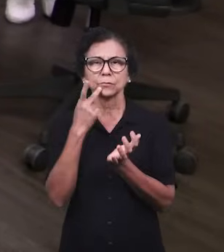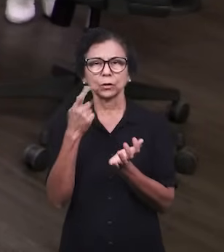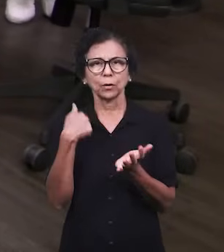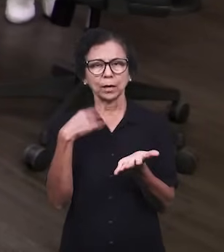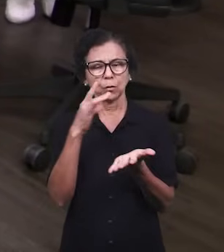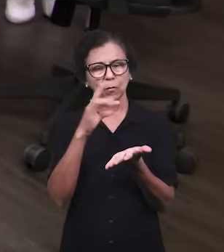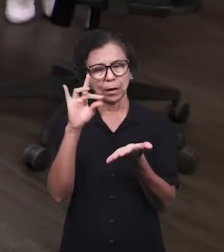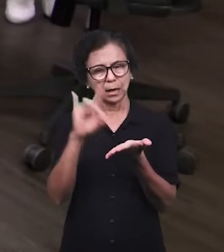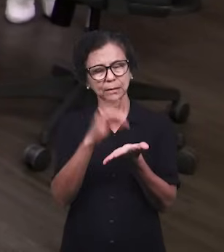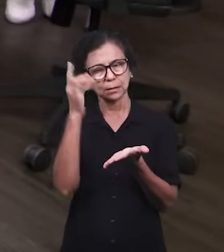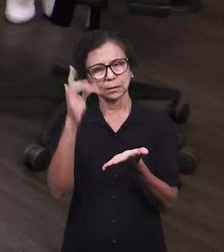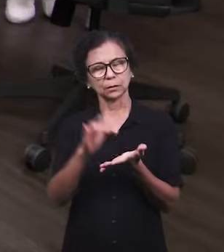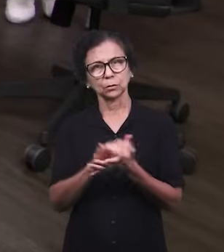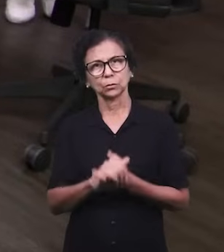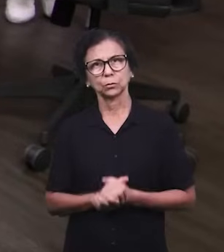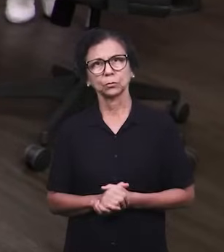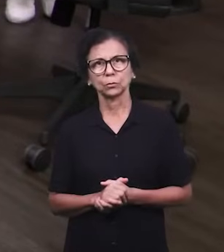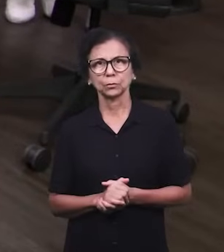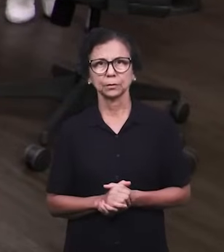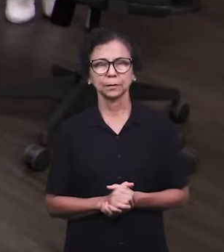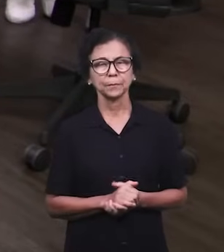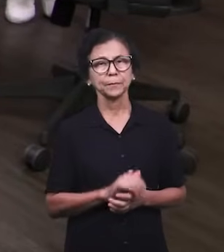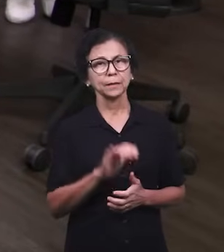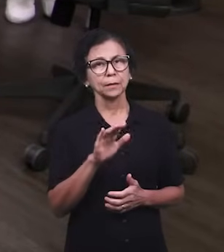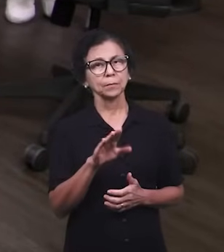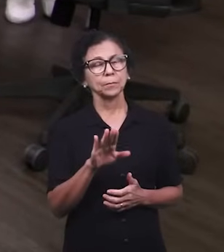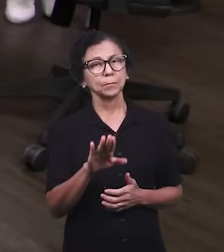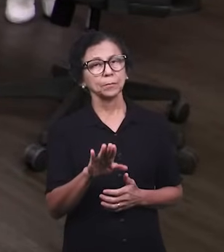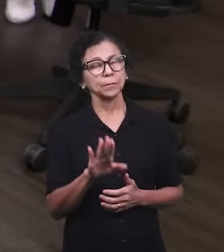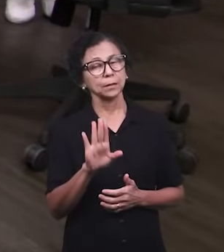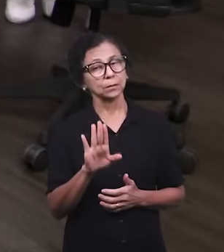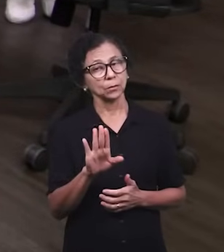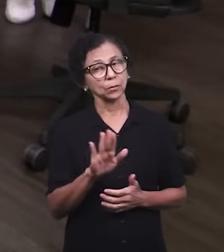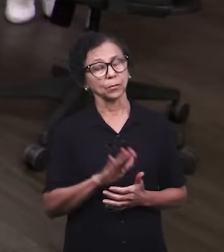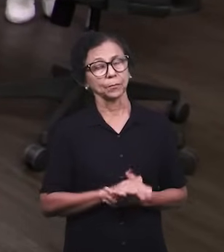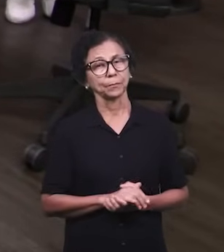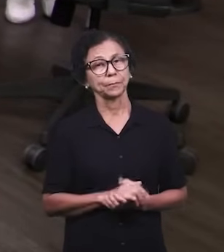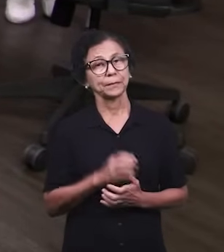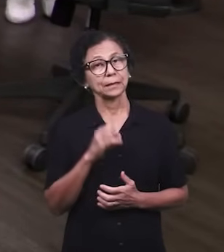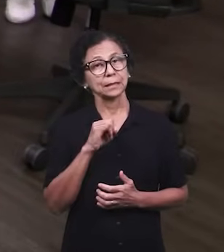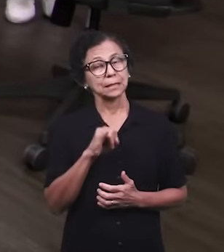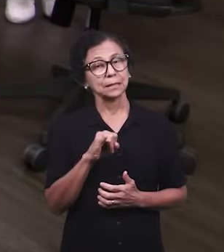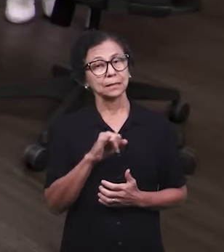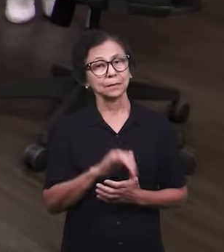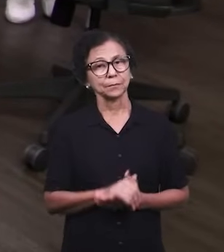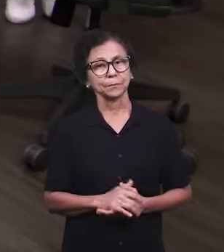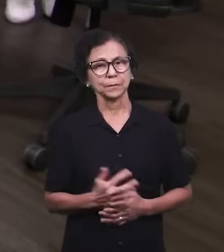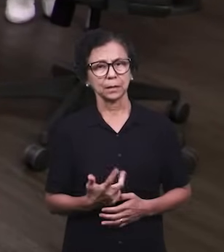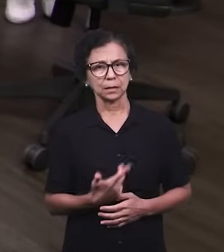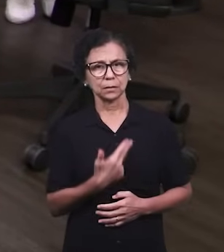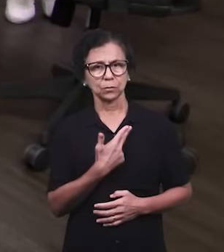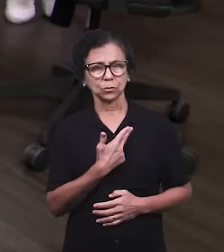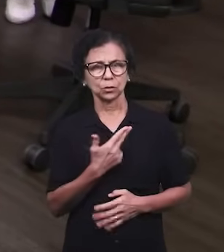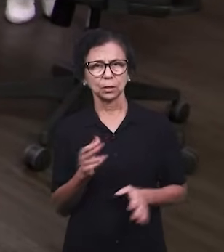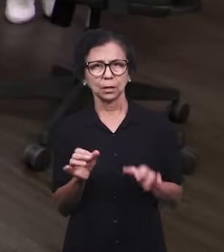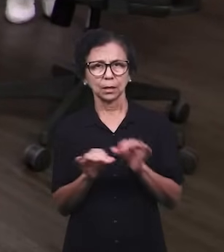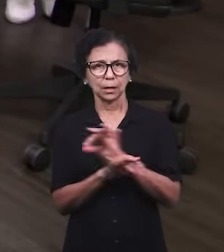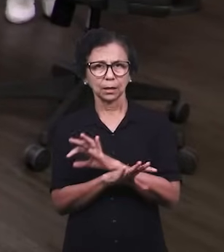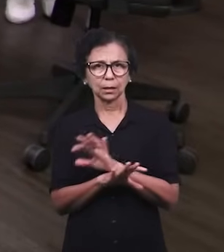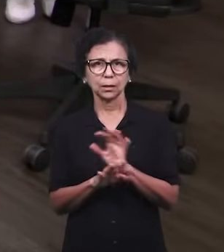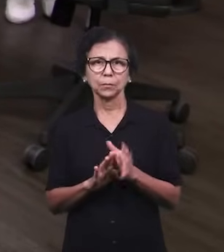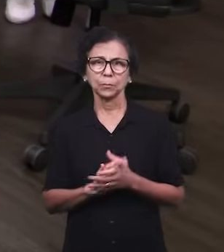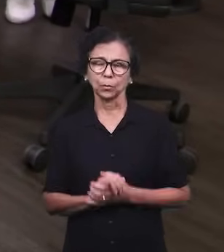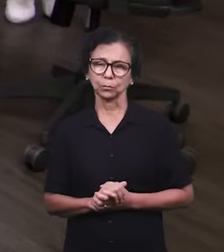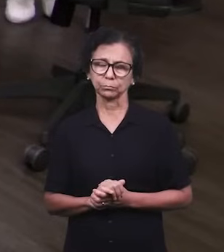uma condição. Após essa cirurgia, vai haver um culto. Seja o